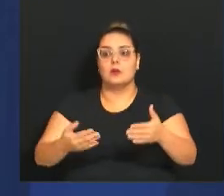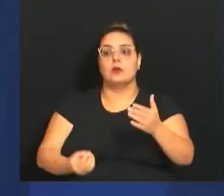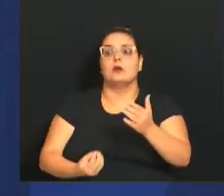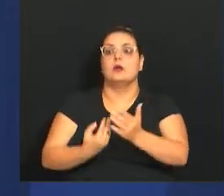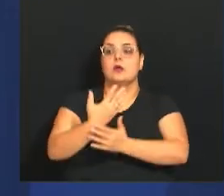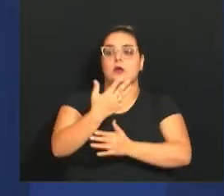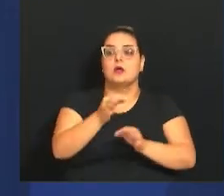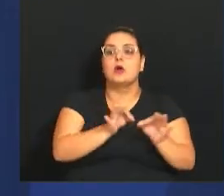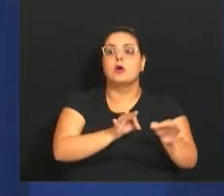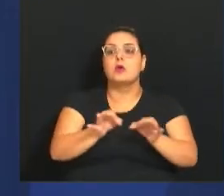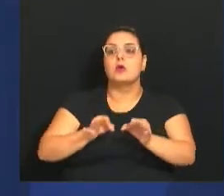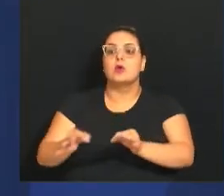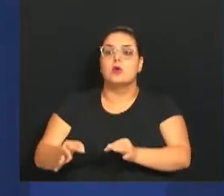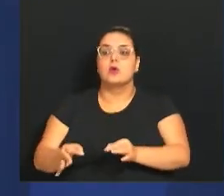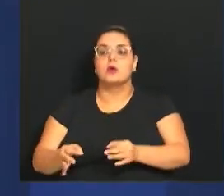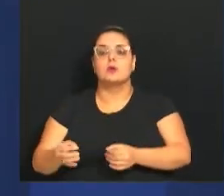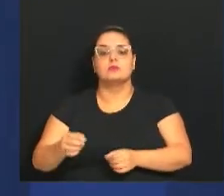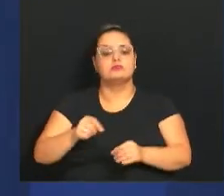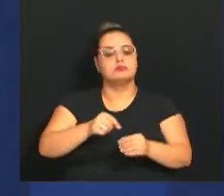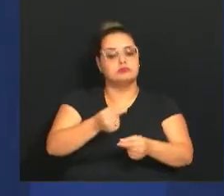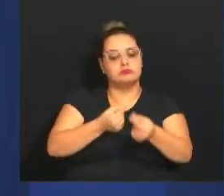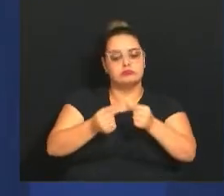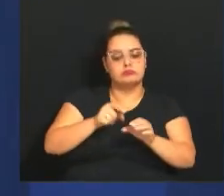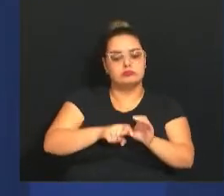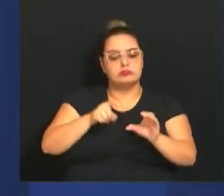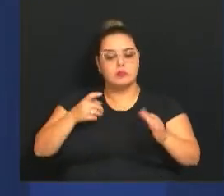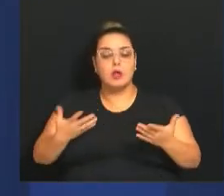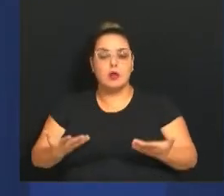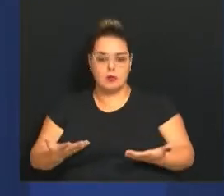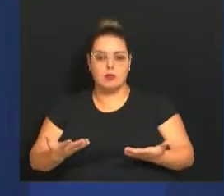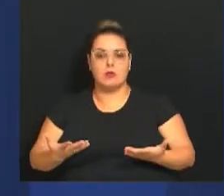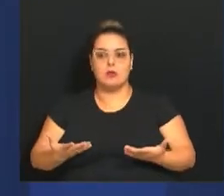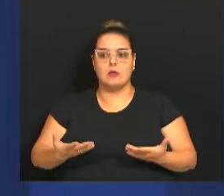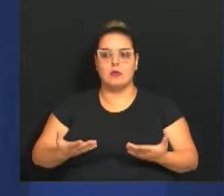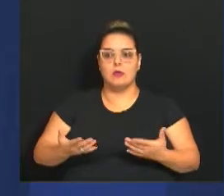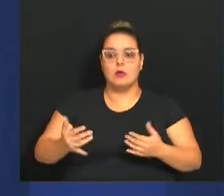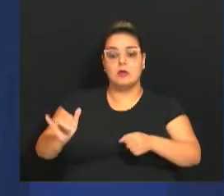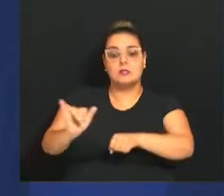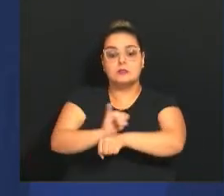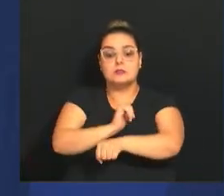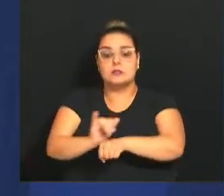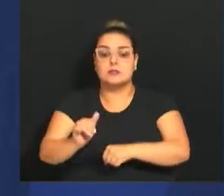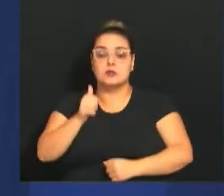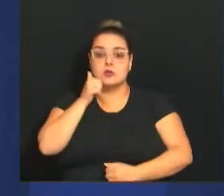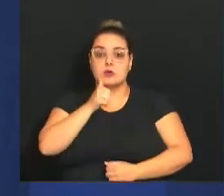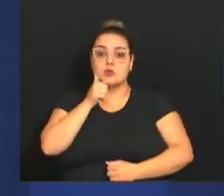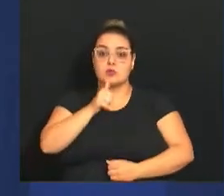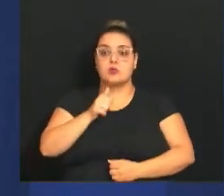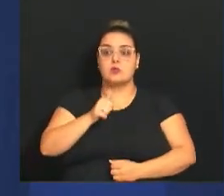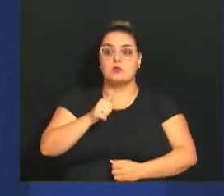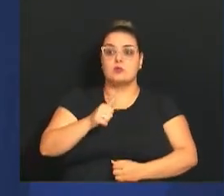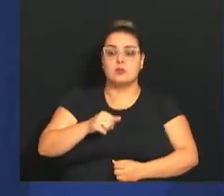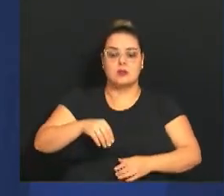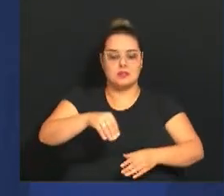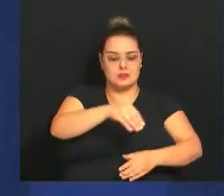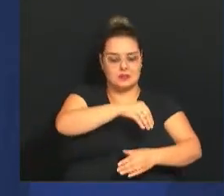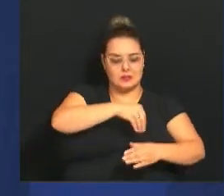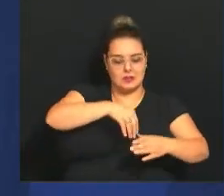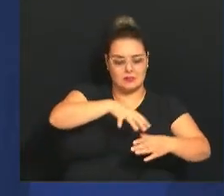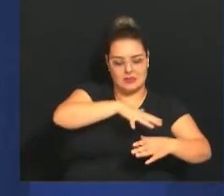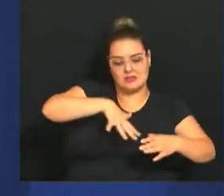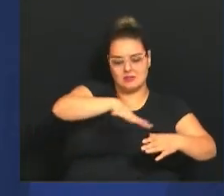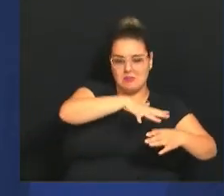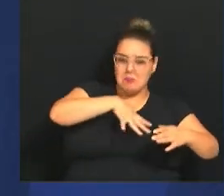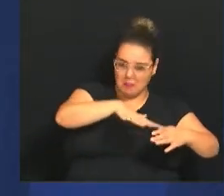programas de autonomia financeira, criar mecanismos que as mulheres consigam sair desse ciclo de violência a partir da